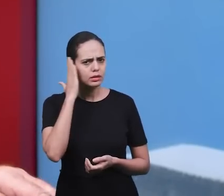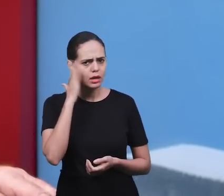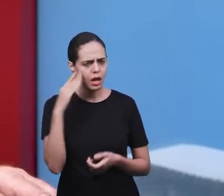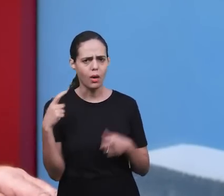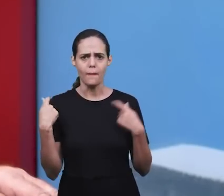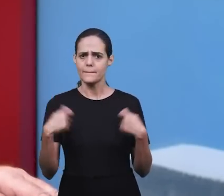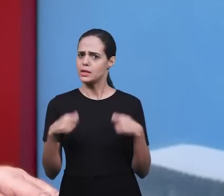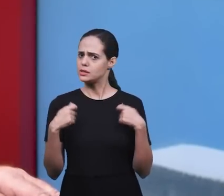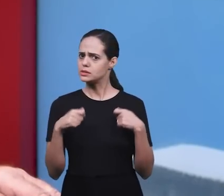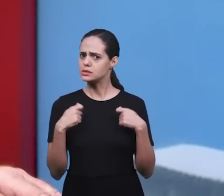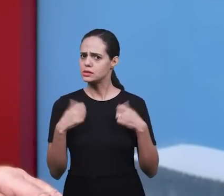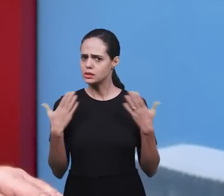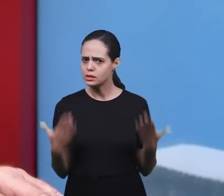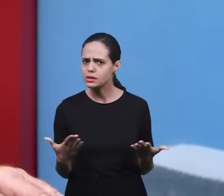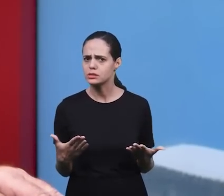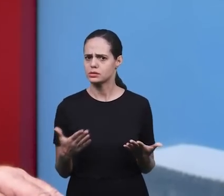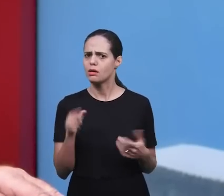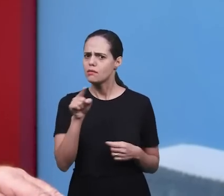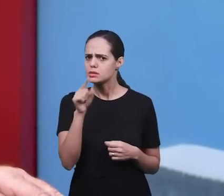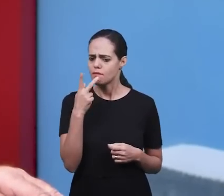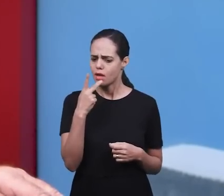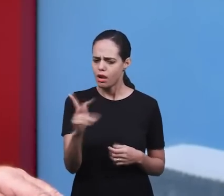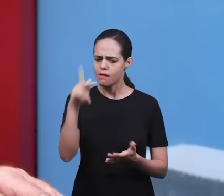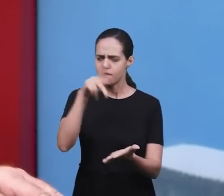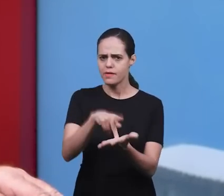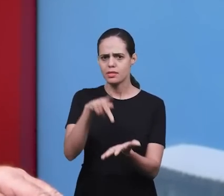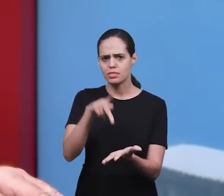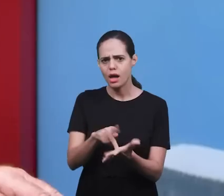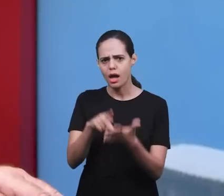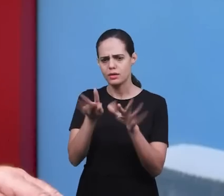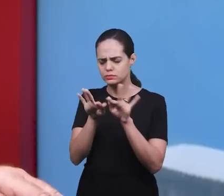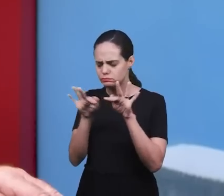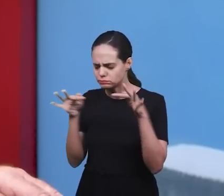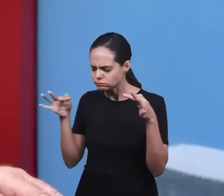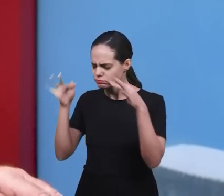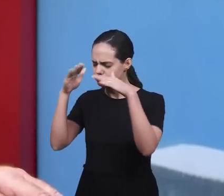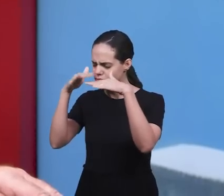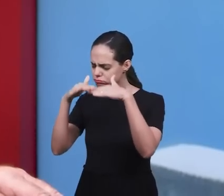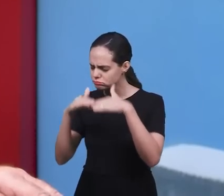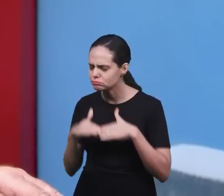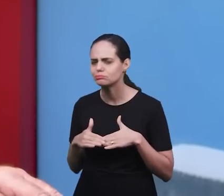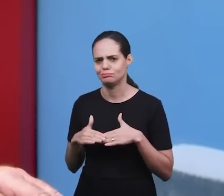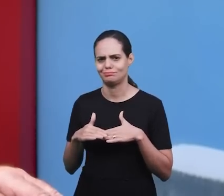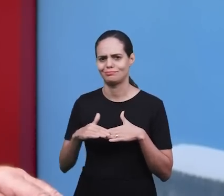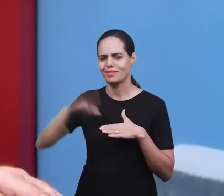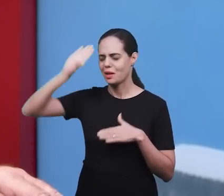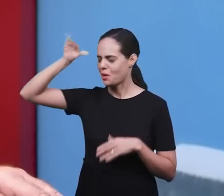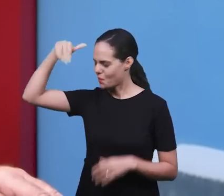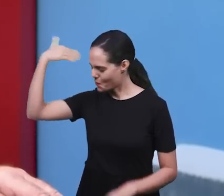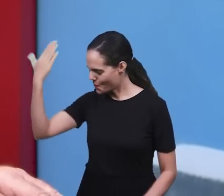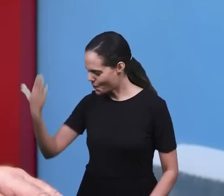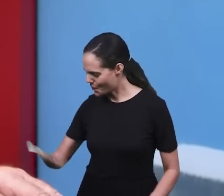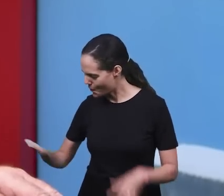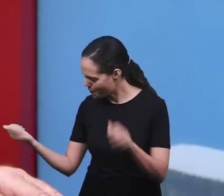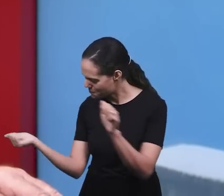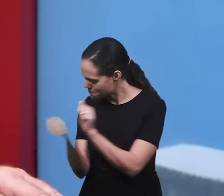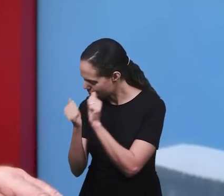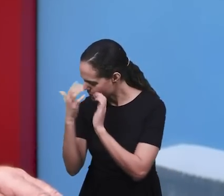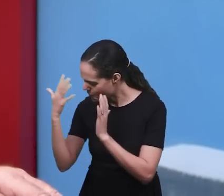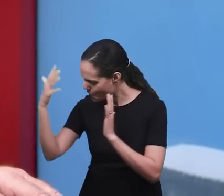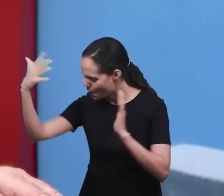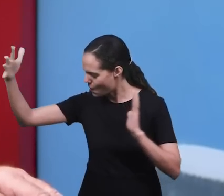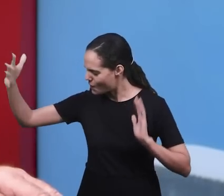honestidade, como é aqui, ser honesto, e ser humilde, reconhecendo honesto, sempre que a honra e a glória é do Senhor, e a